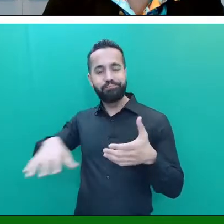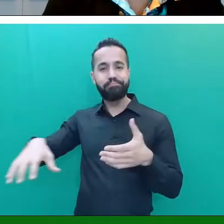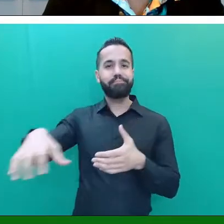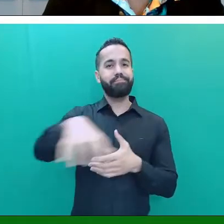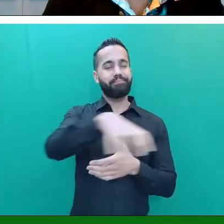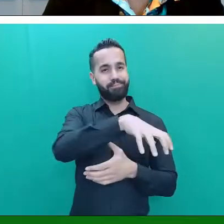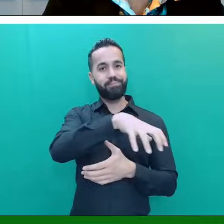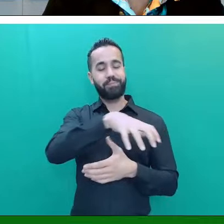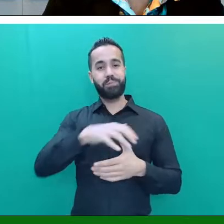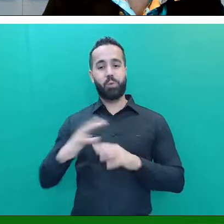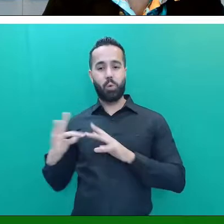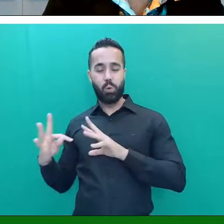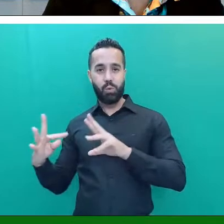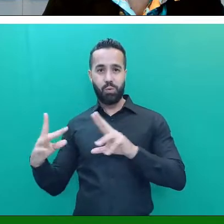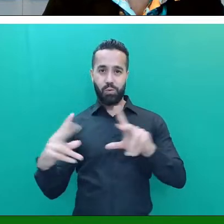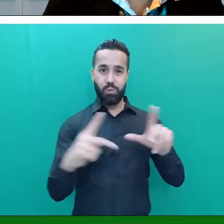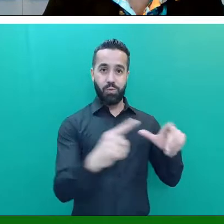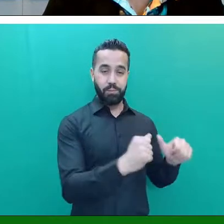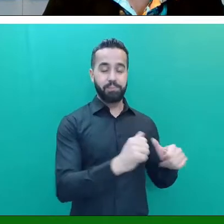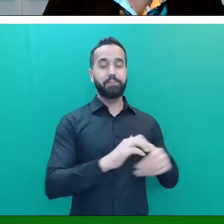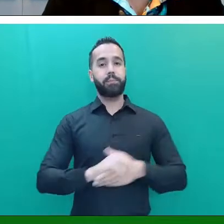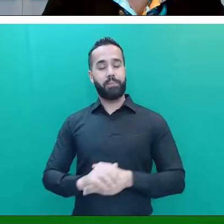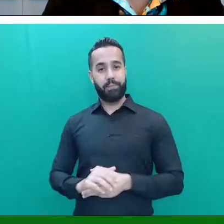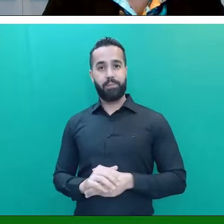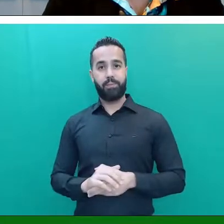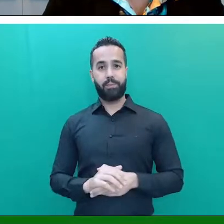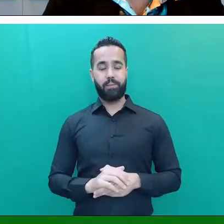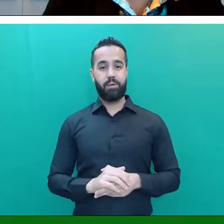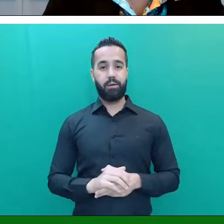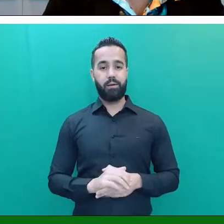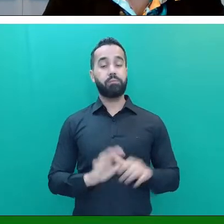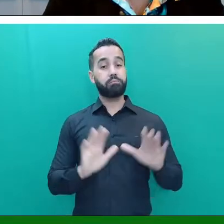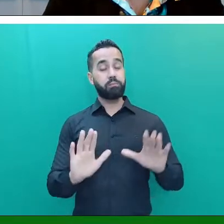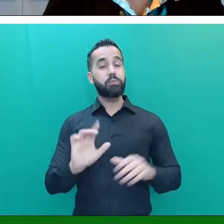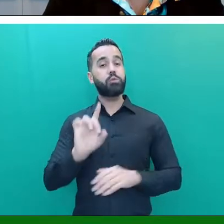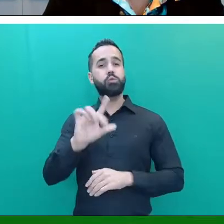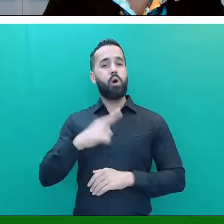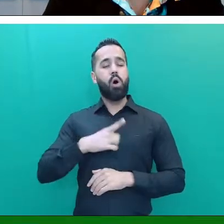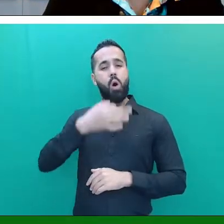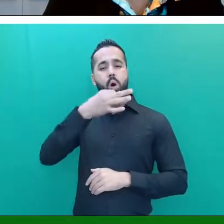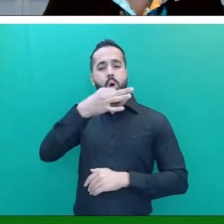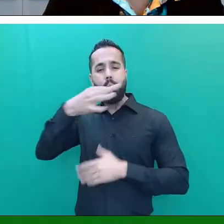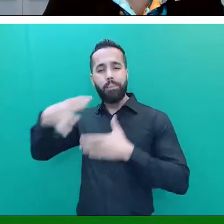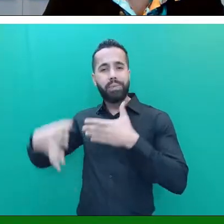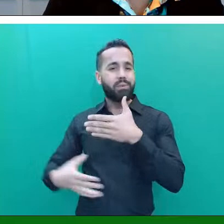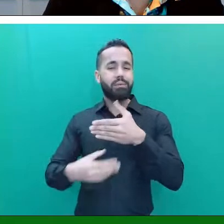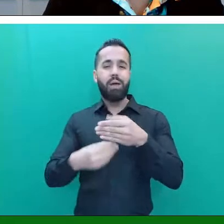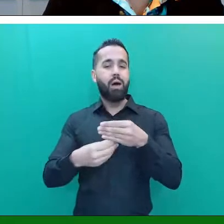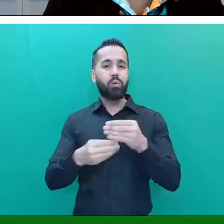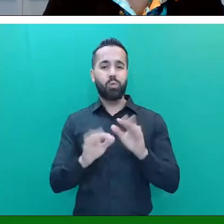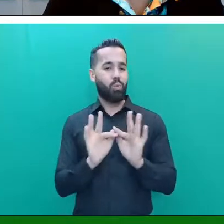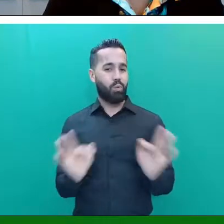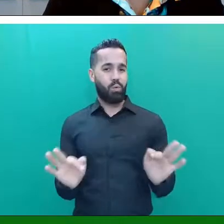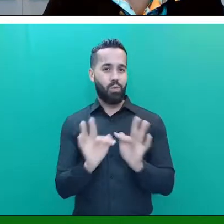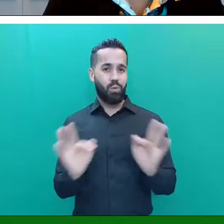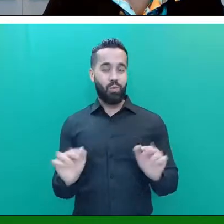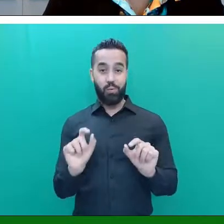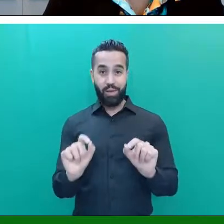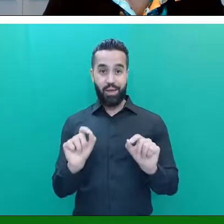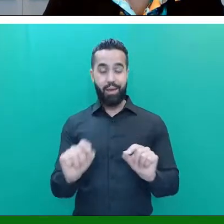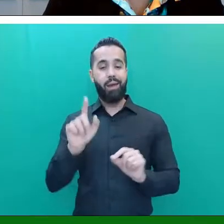Bom, por outro lado, eu queria também fazer um rápido comentário. Você insiste ao longo do seu